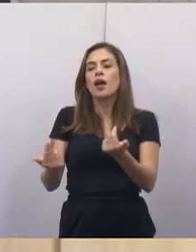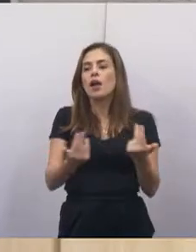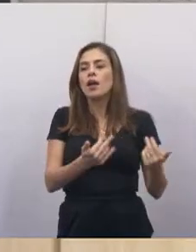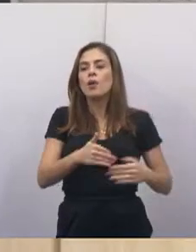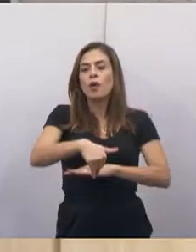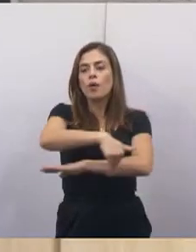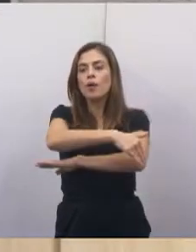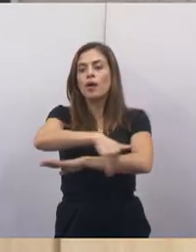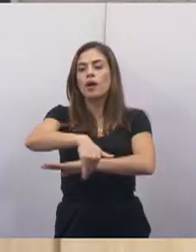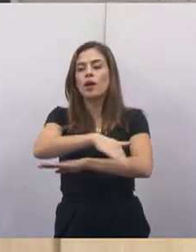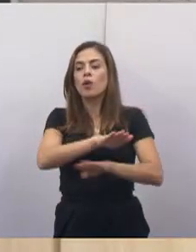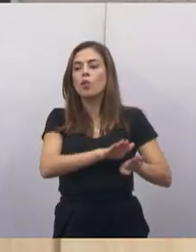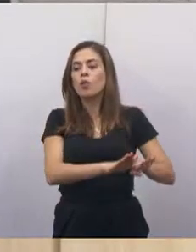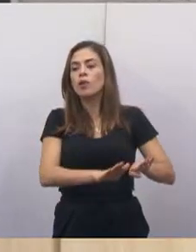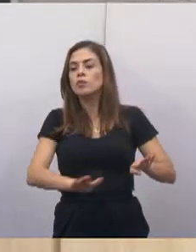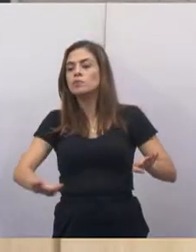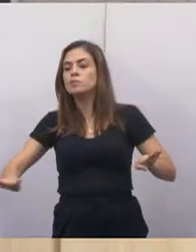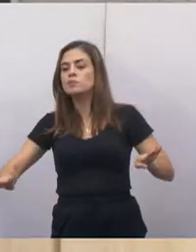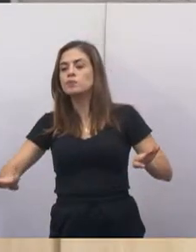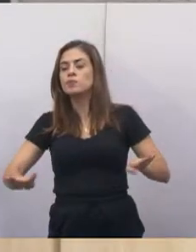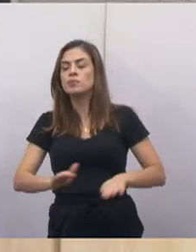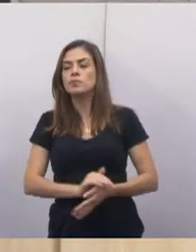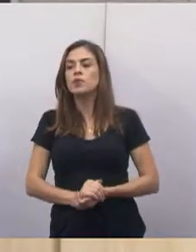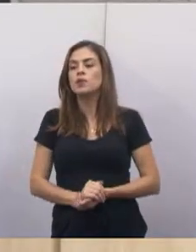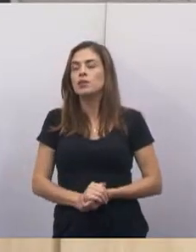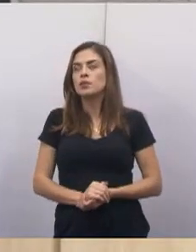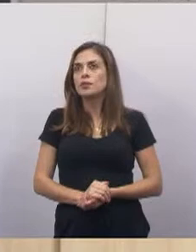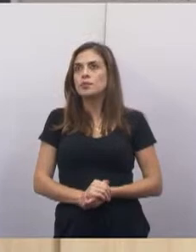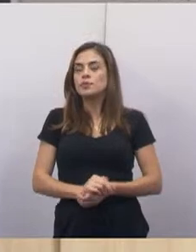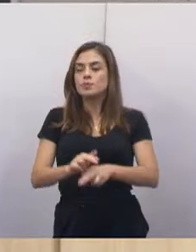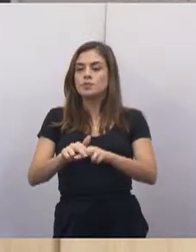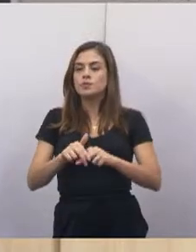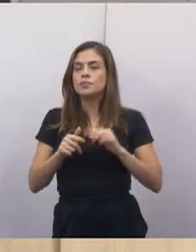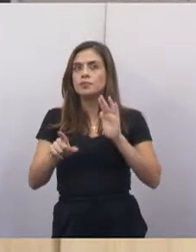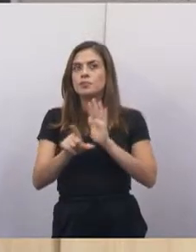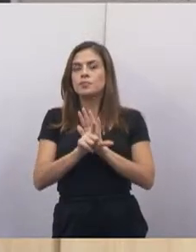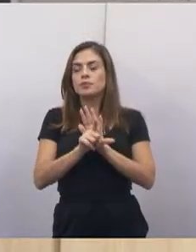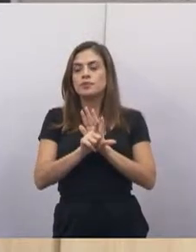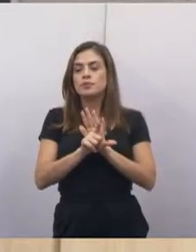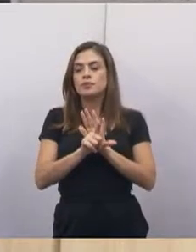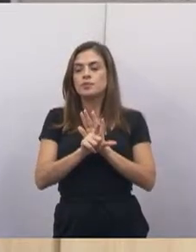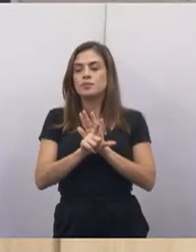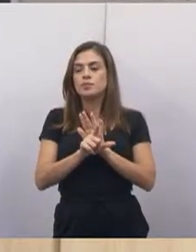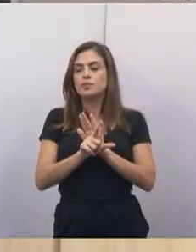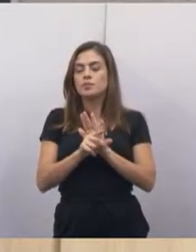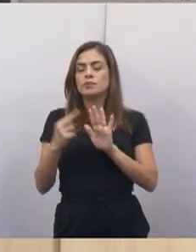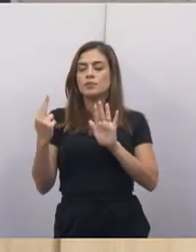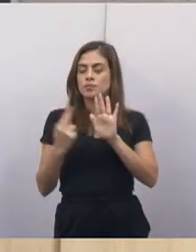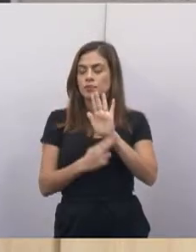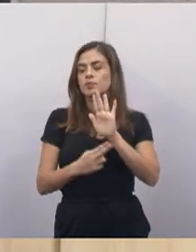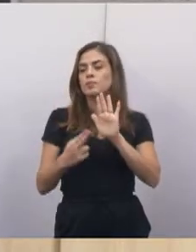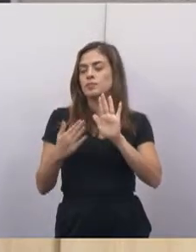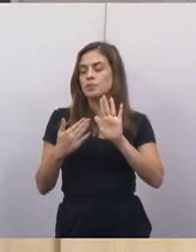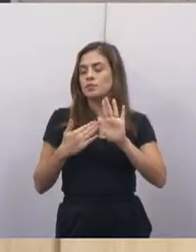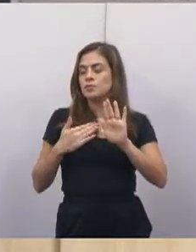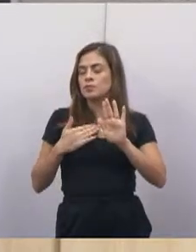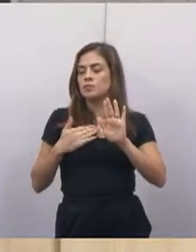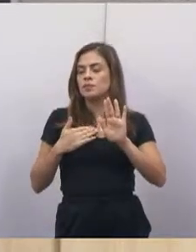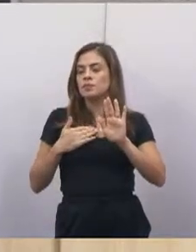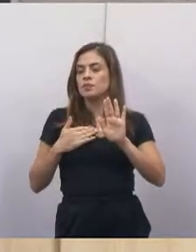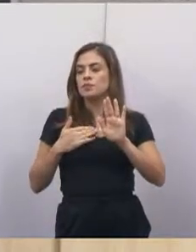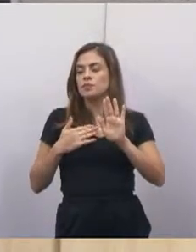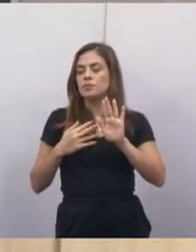leito carroçável da via pública. Considerando que a lei de nossa autoria